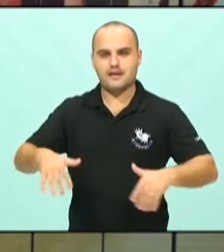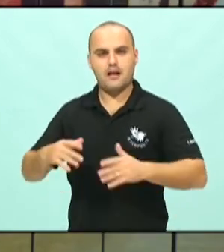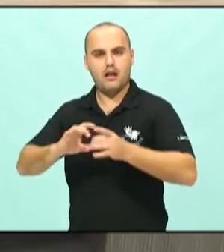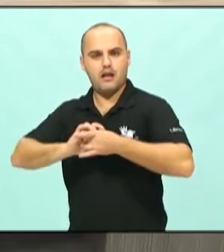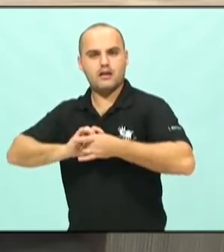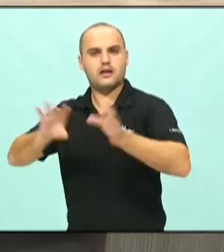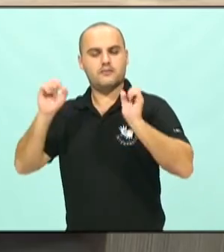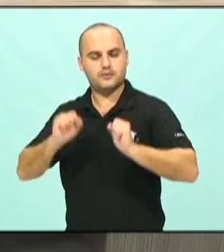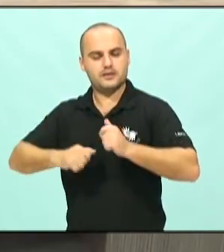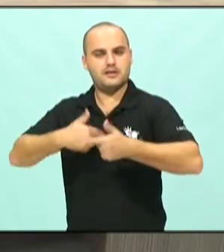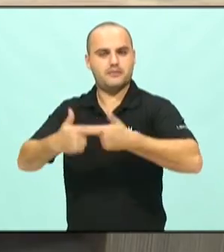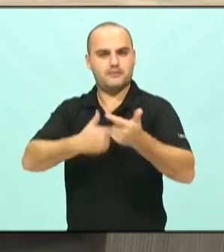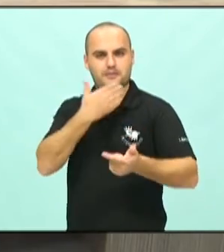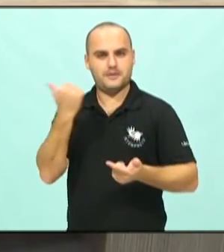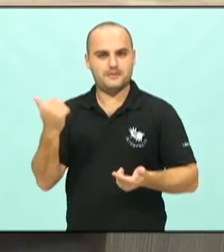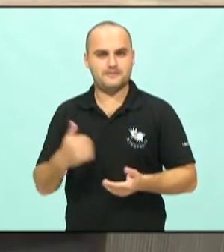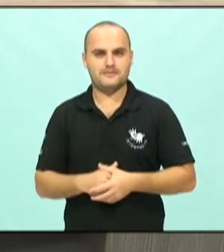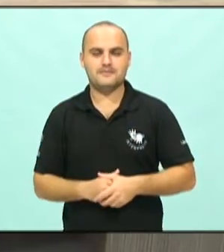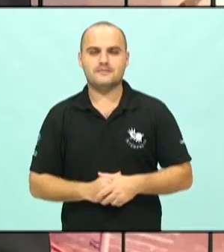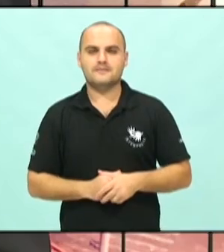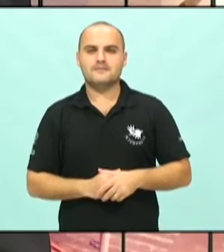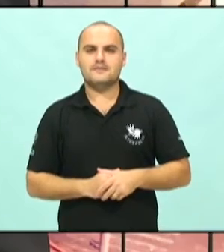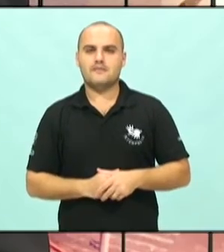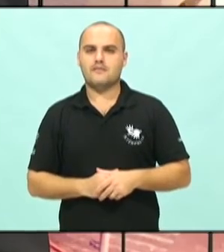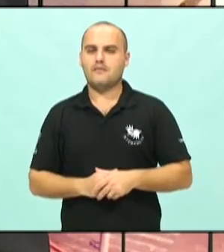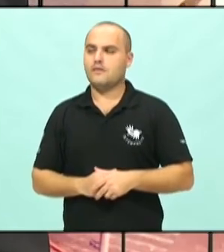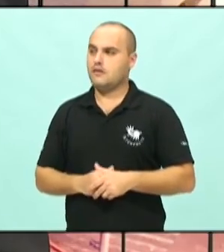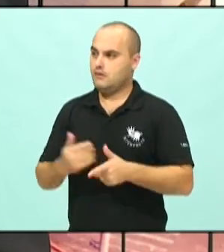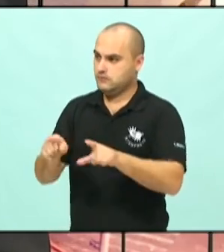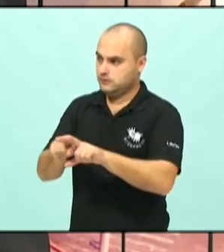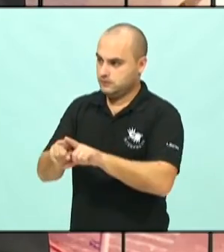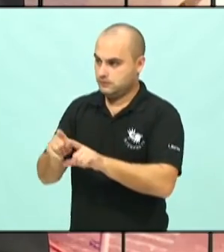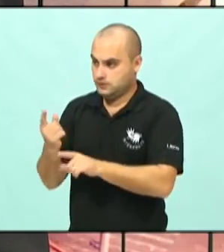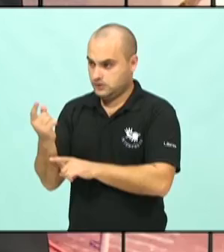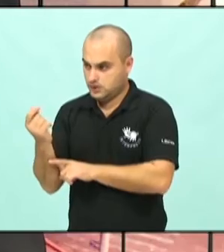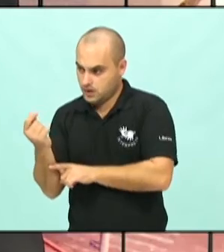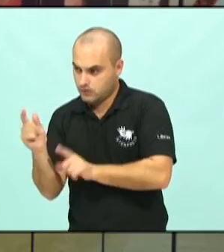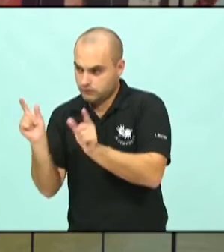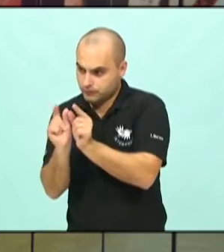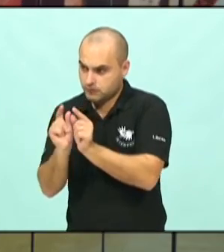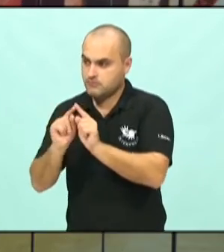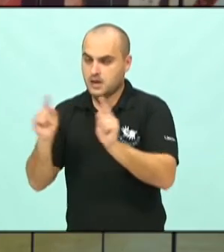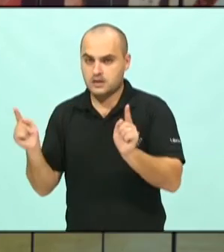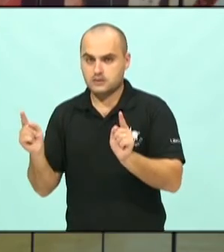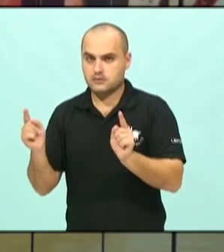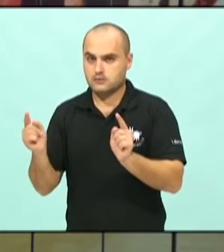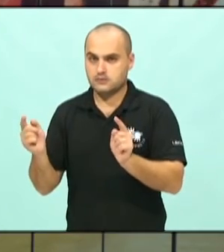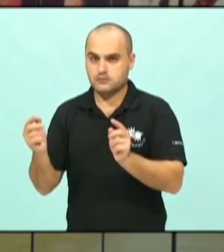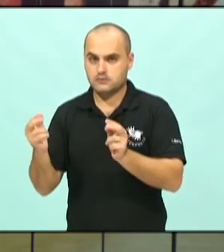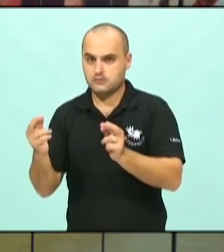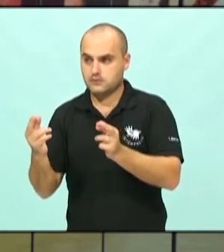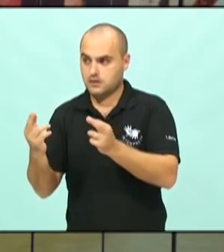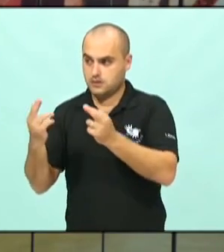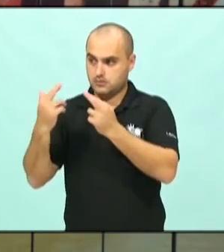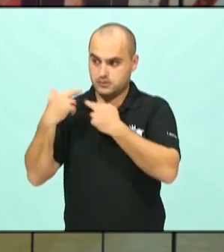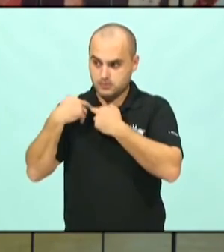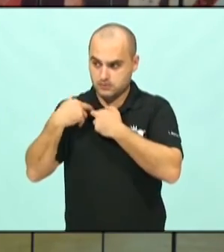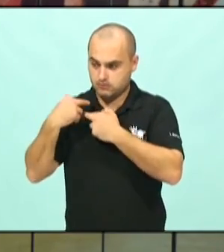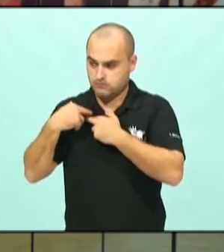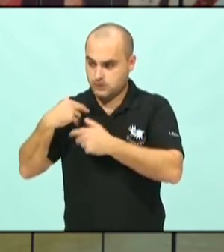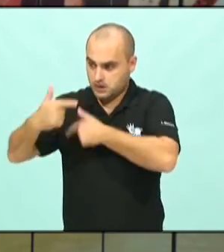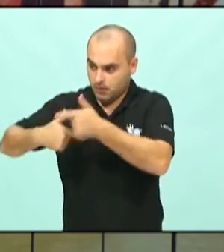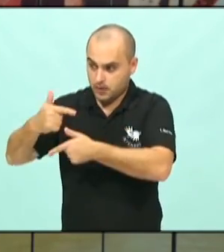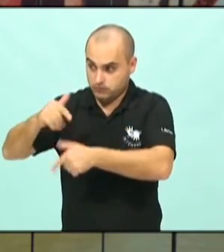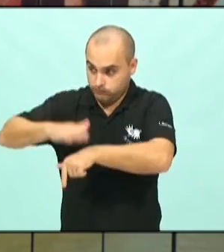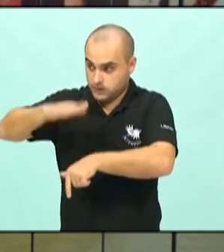poder executar. Diminuiu um pouco a autonomia financeira, mas aumentou muito a autonomia executiva. Exatamente.